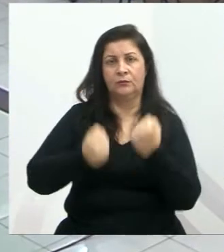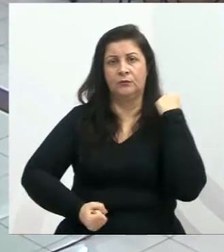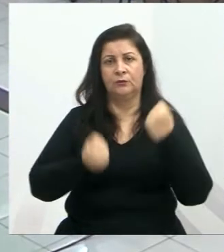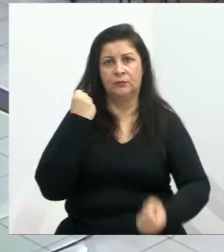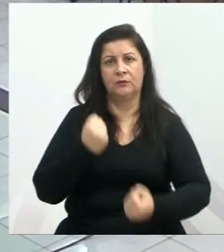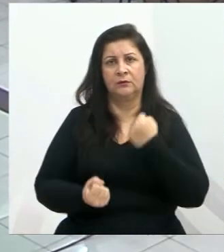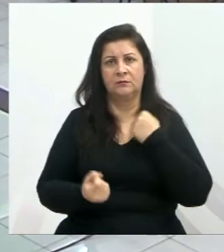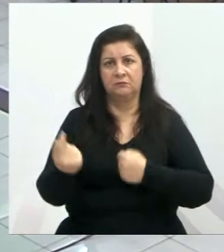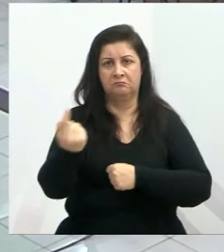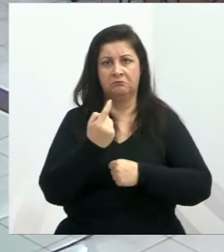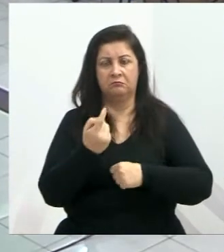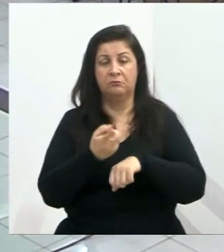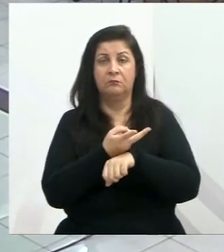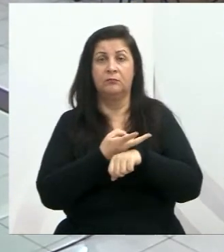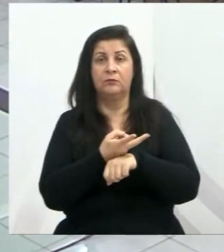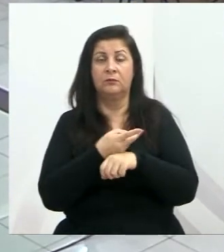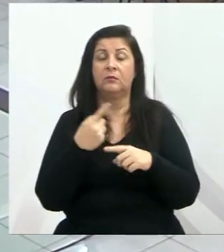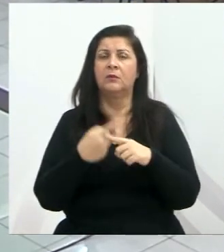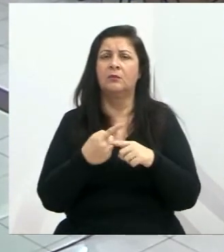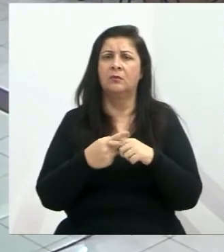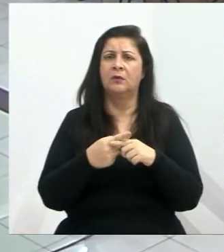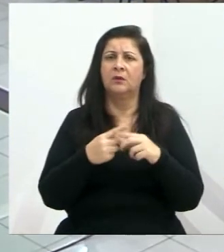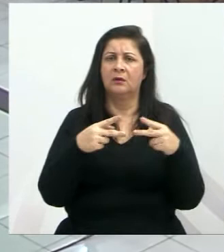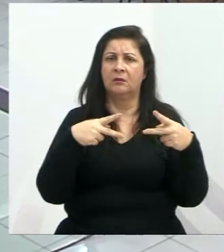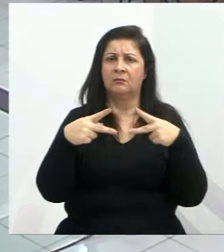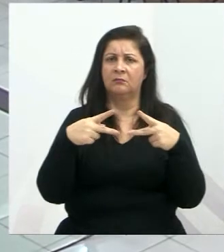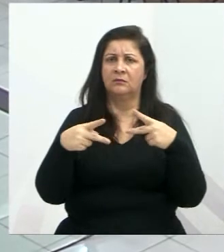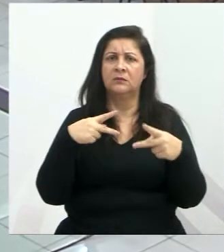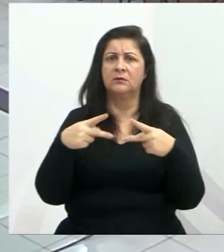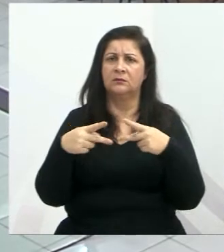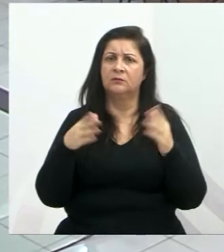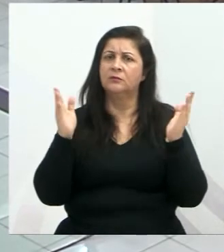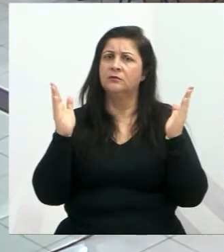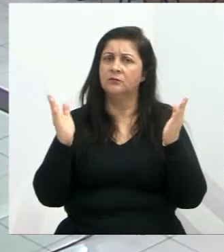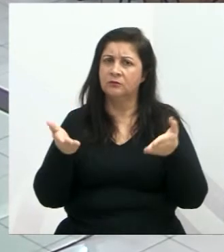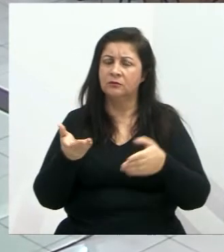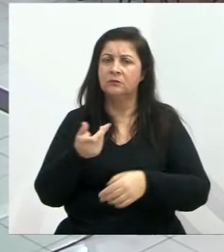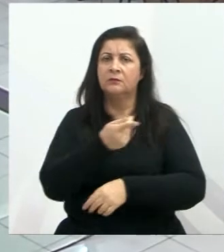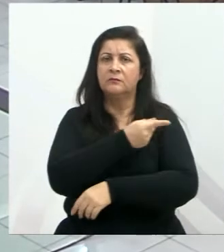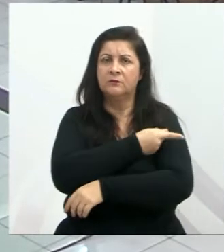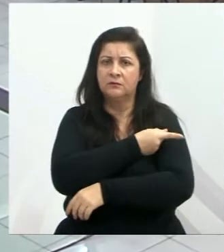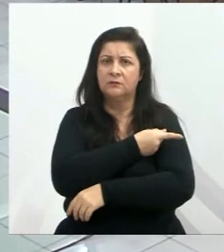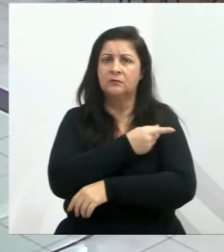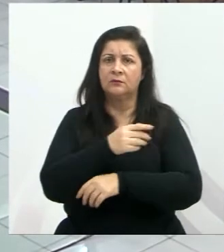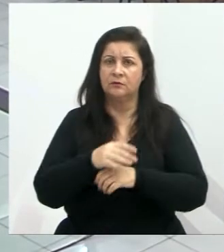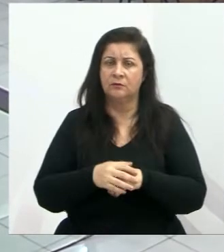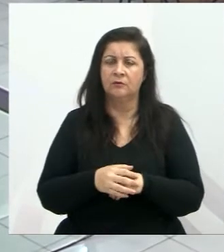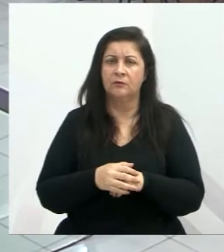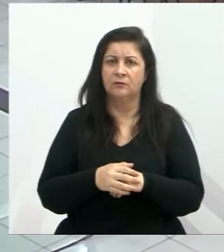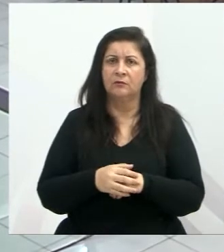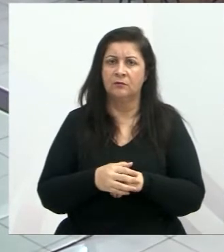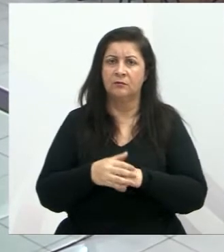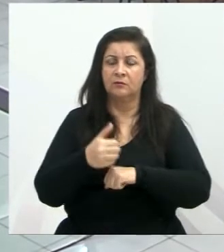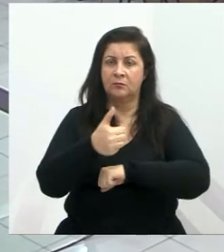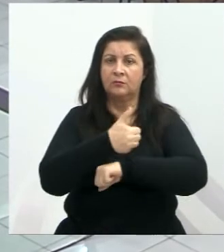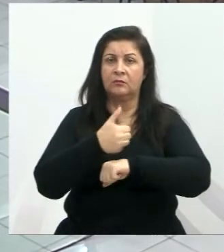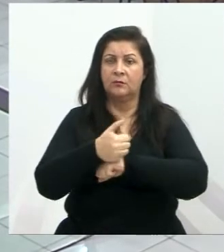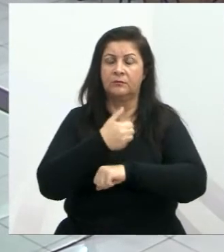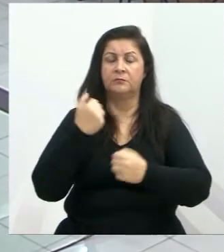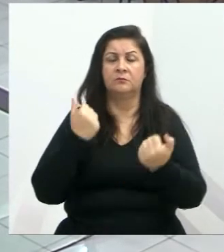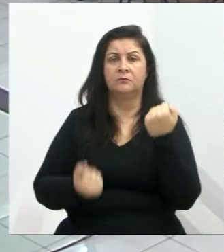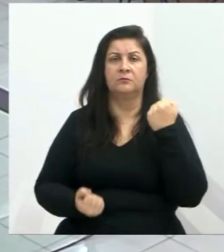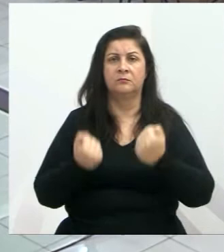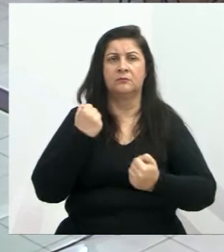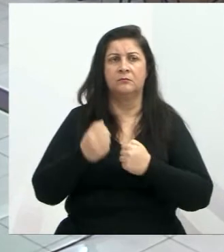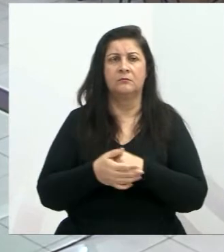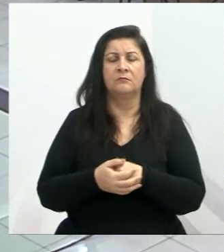nós estamos fazendo esse pedido porque a nossa cidade vizinha, ela também já fez a vacinação dos profissionais de educação física. E sabe